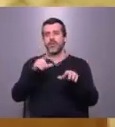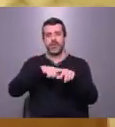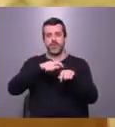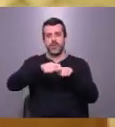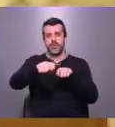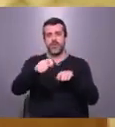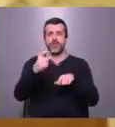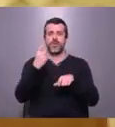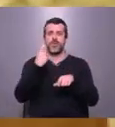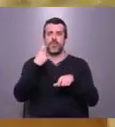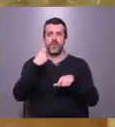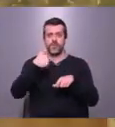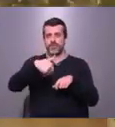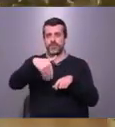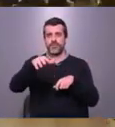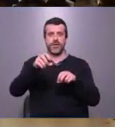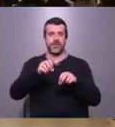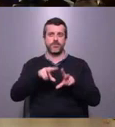Redentora.